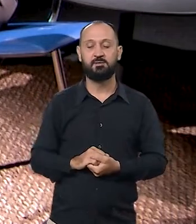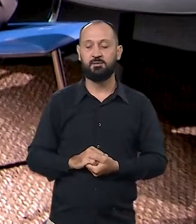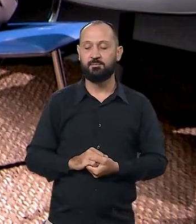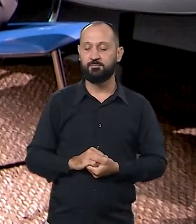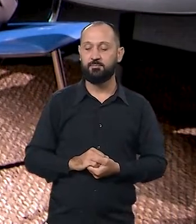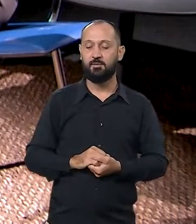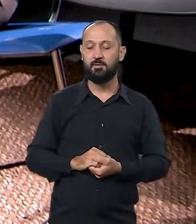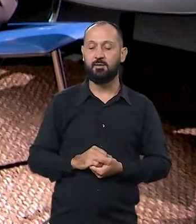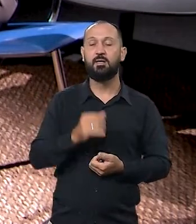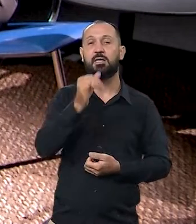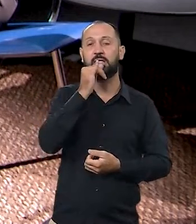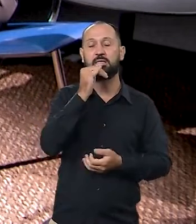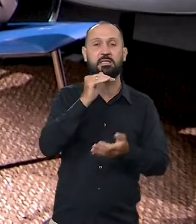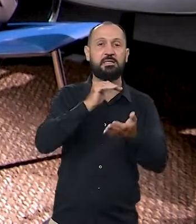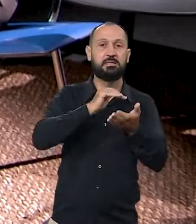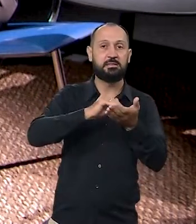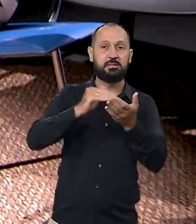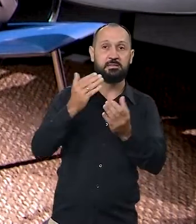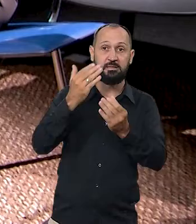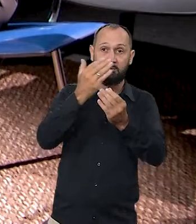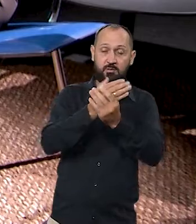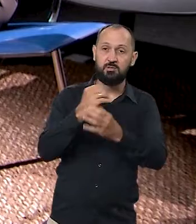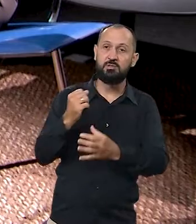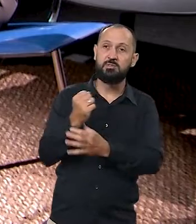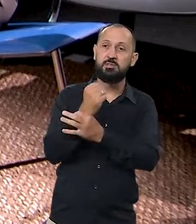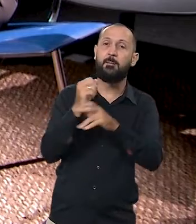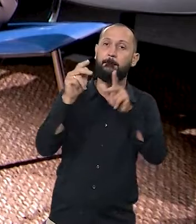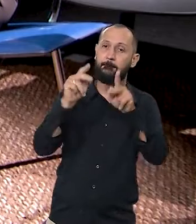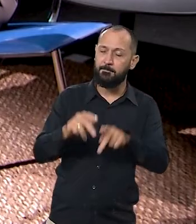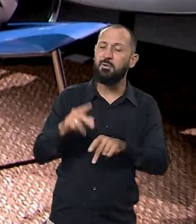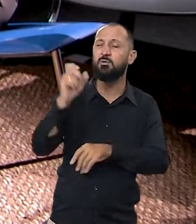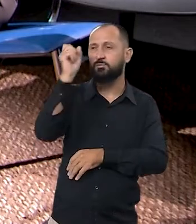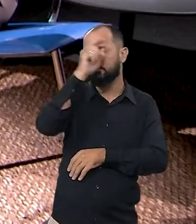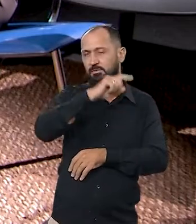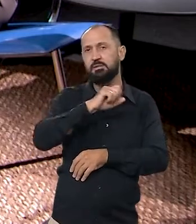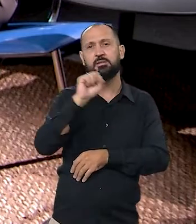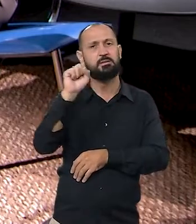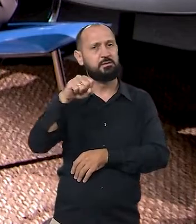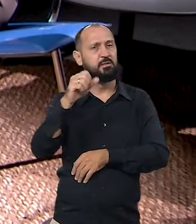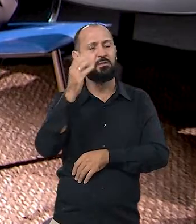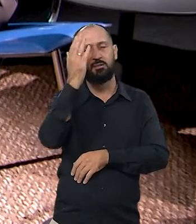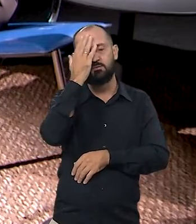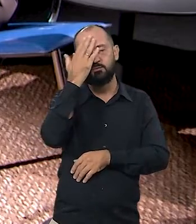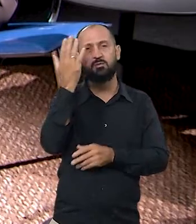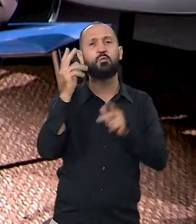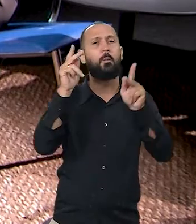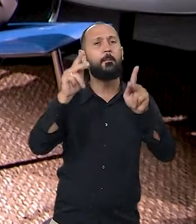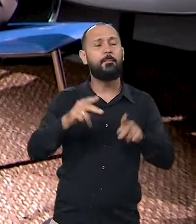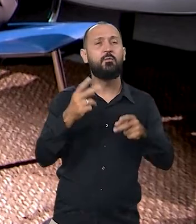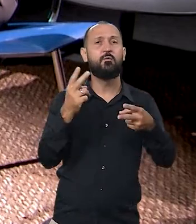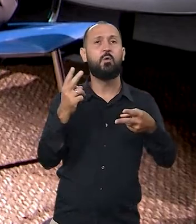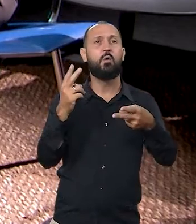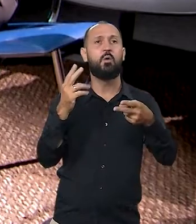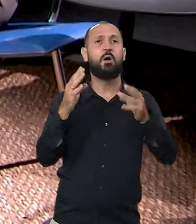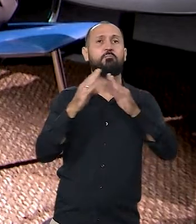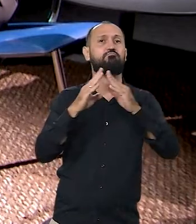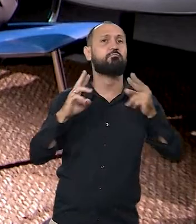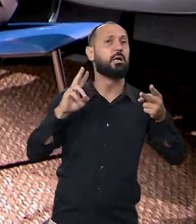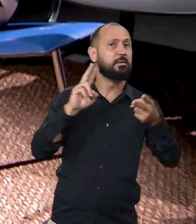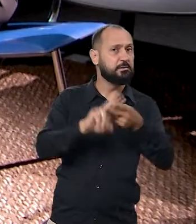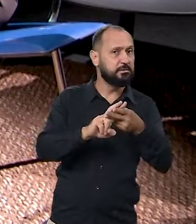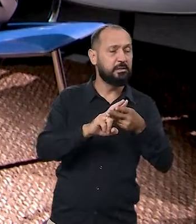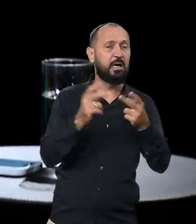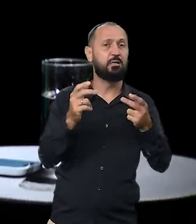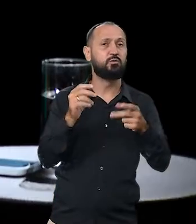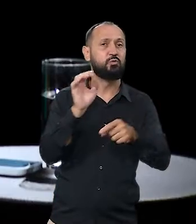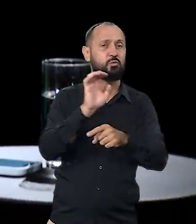por exemplo. A pasta de Justiça e Segurança Pública também é super desafiadora, né? Nós estamos falando de uma população carcerária